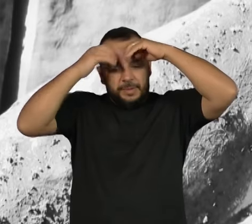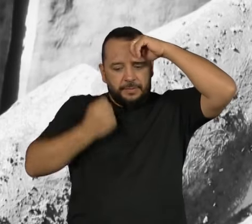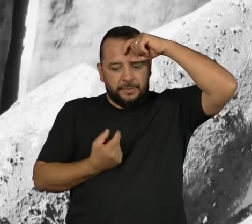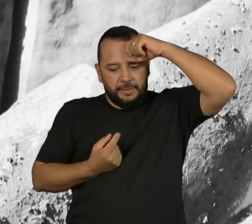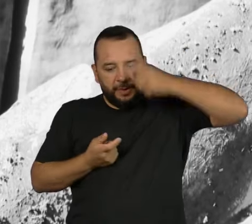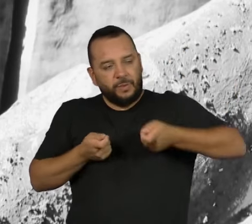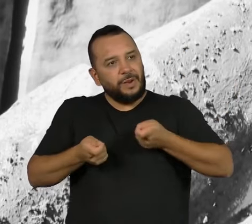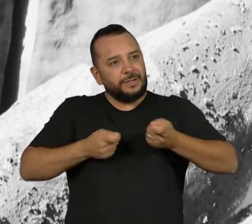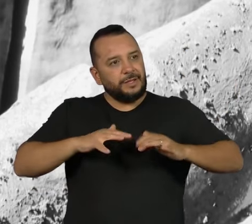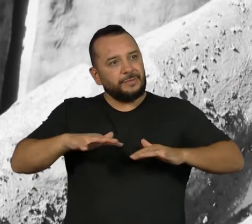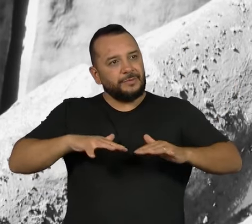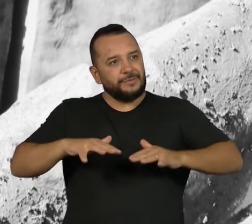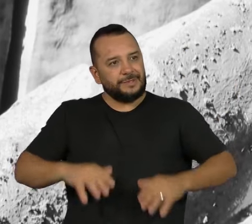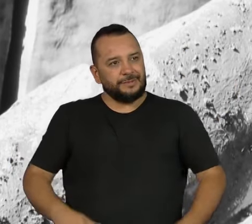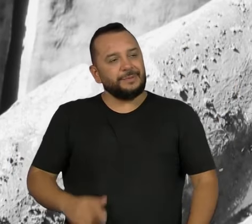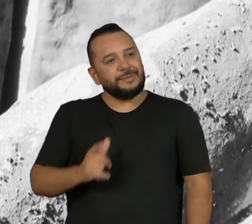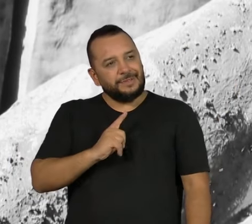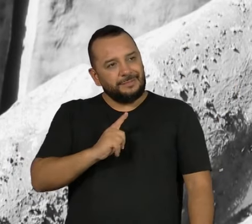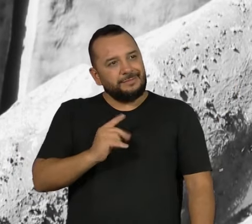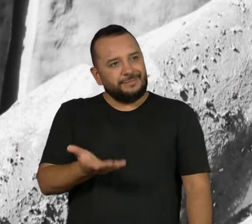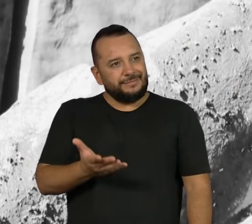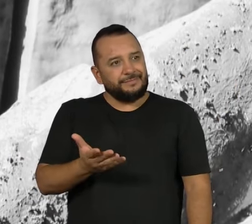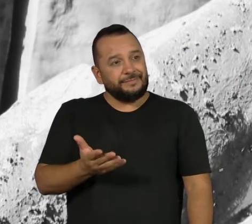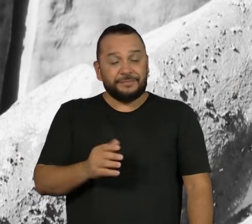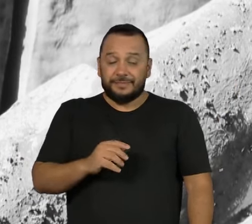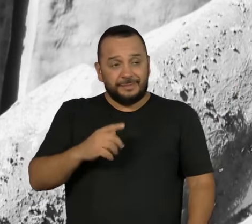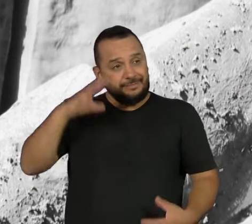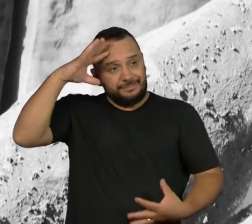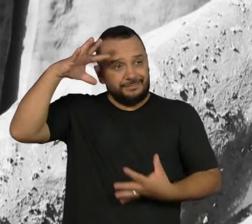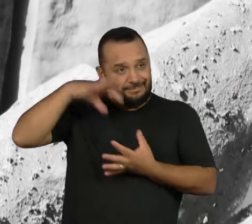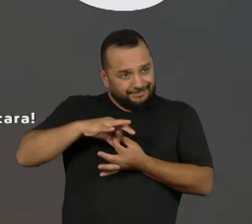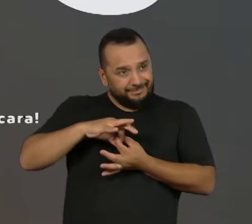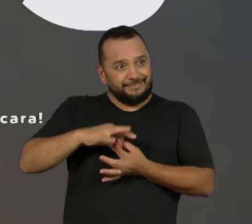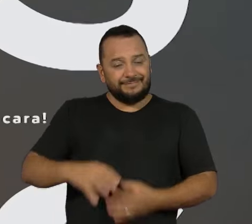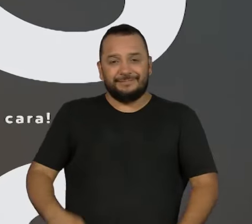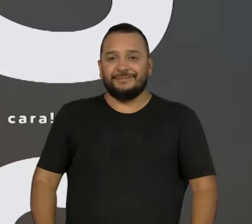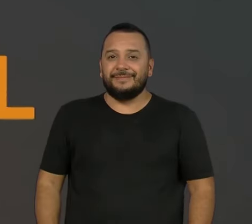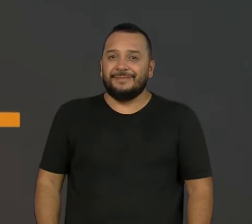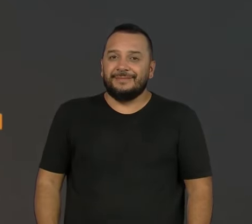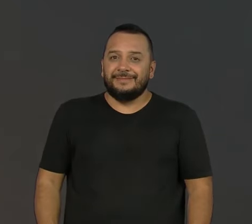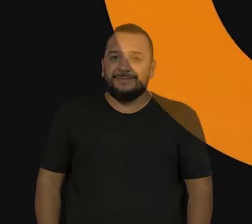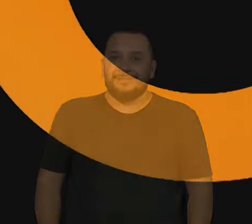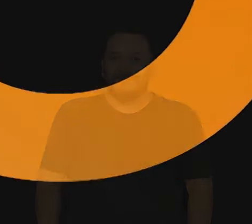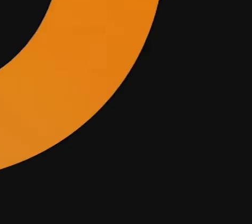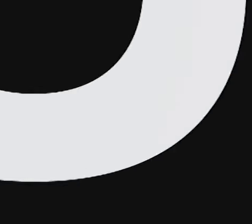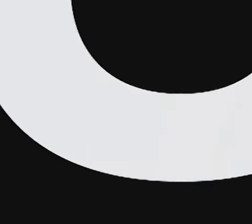regulando a qualidade do movimento. Um não vive sem o outro.